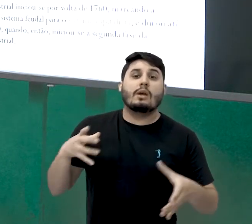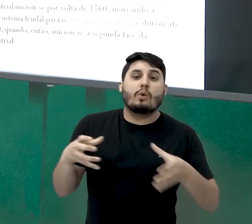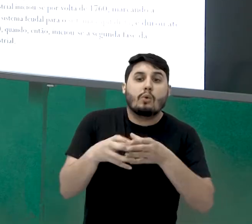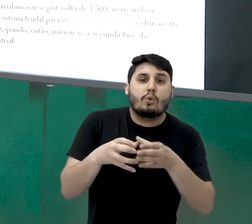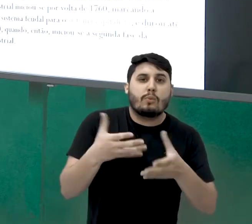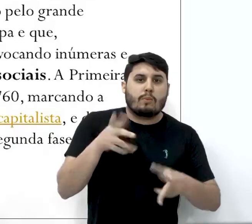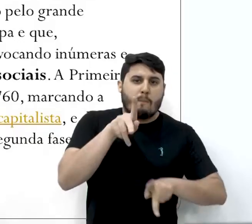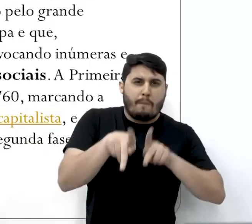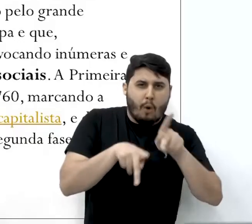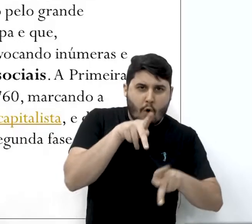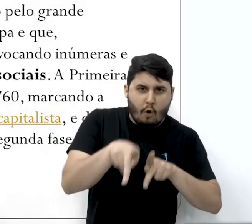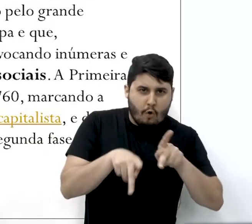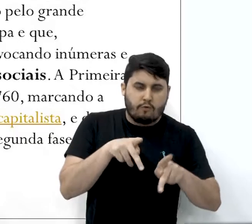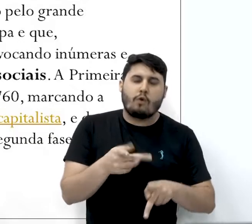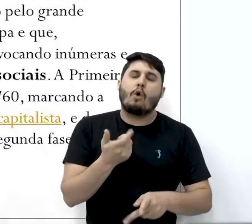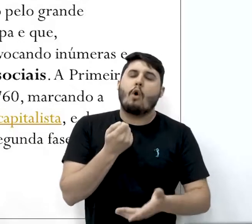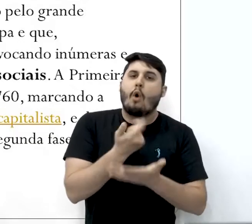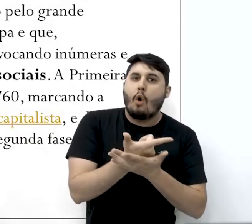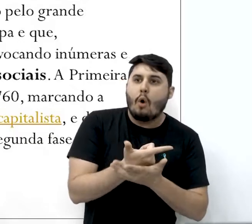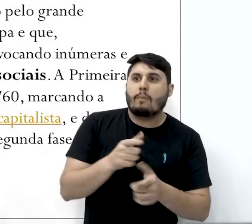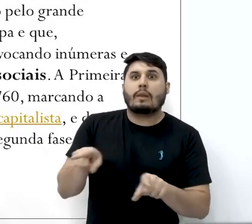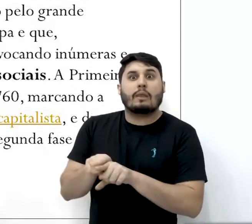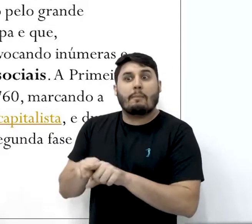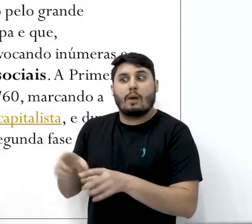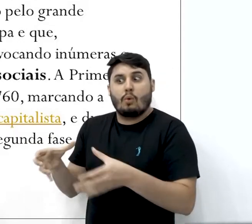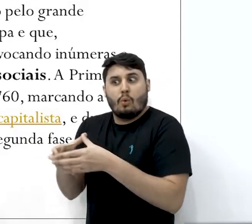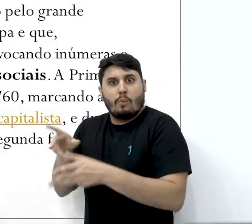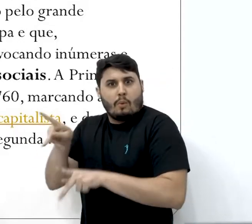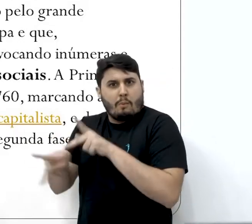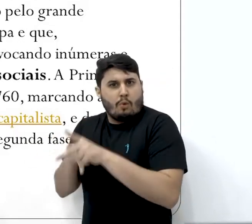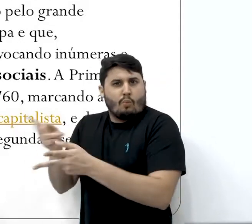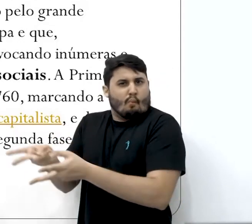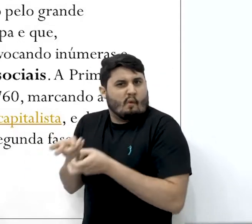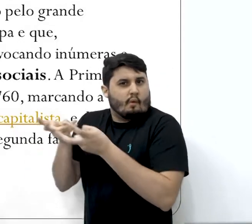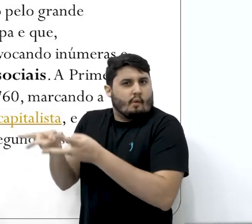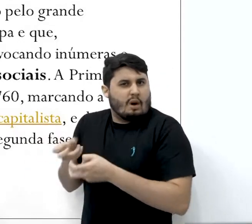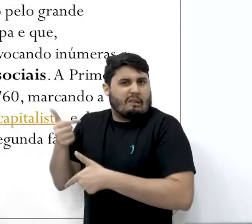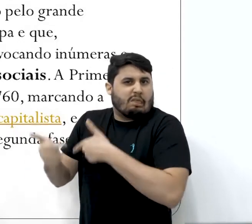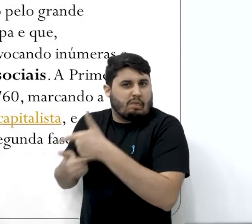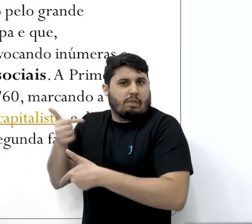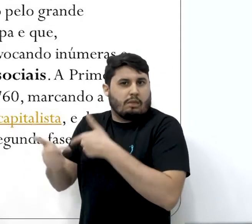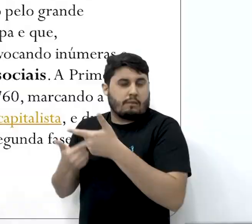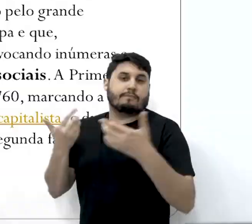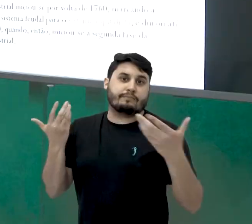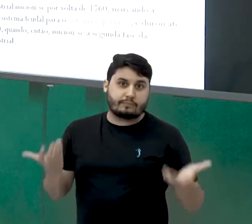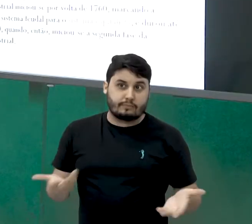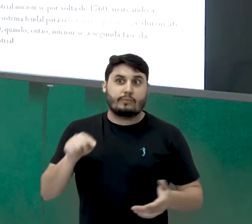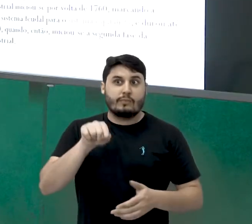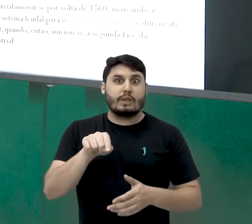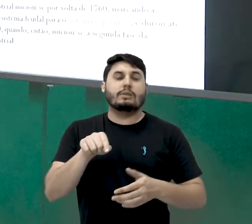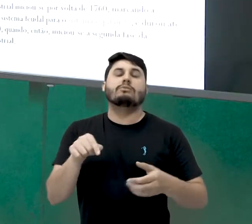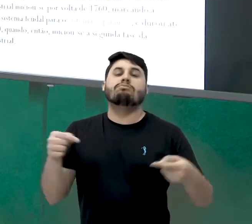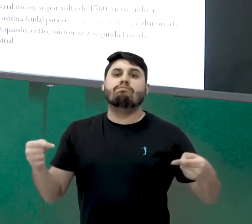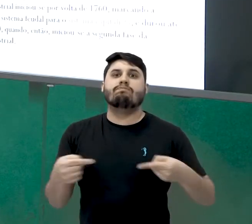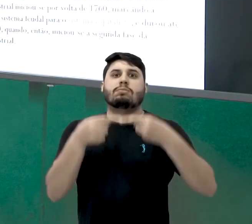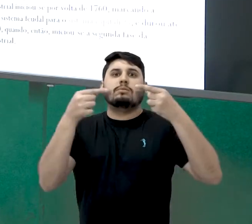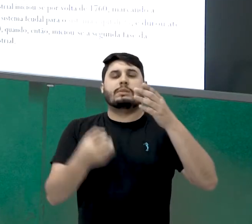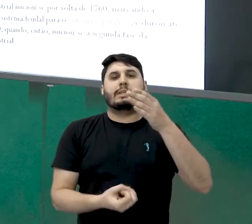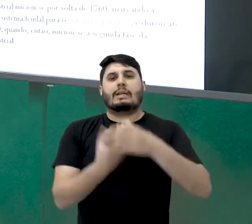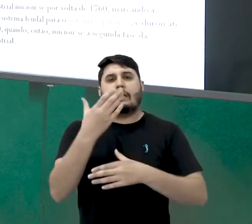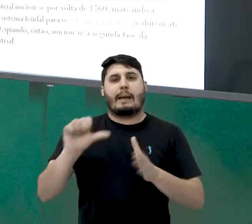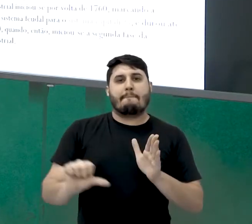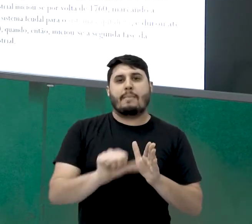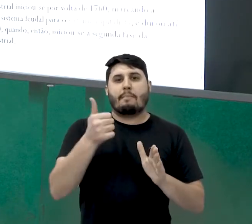de exploração. Beleza? Então, surge aí a primeira revolução industrial, como aqui está, né, falando para